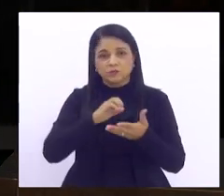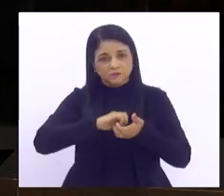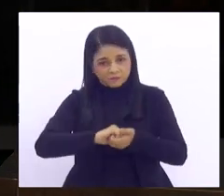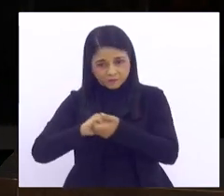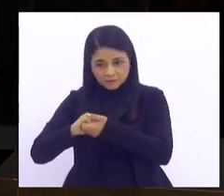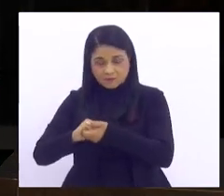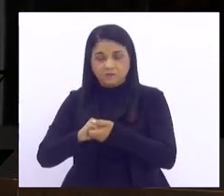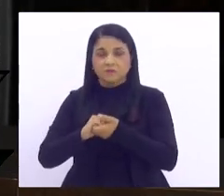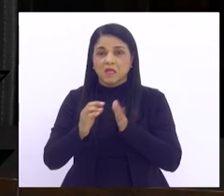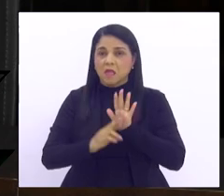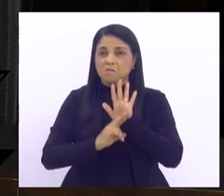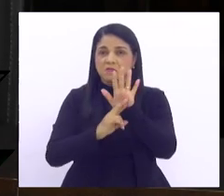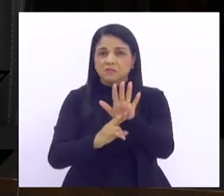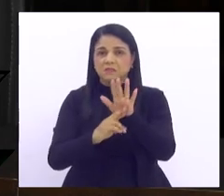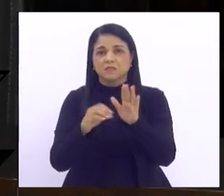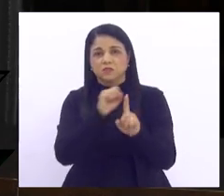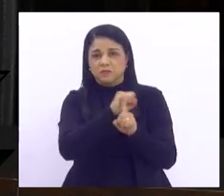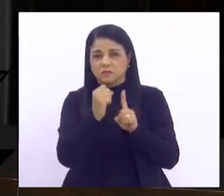sociedade civil, todos aqueles que